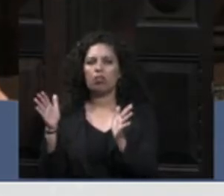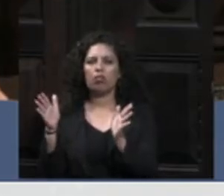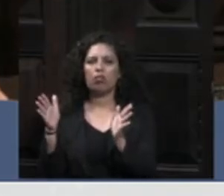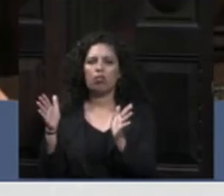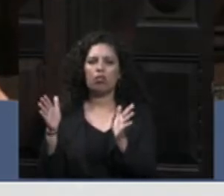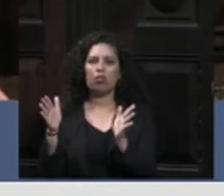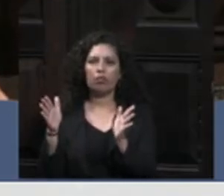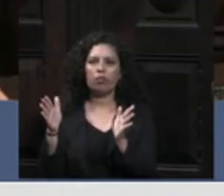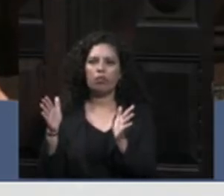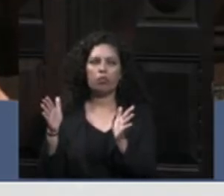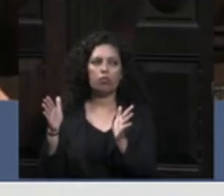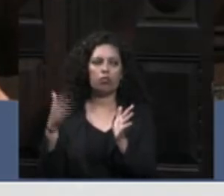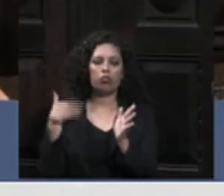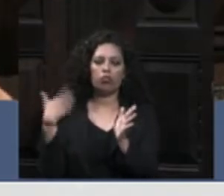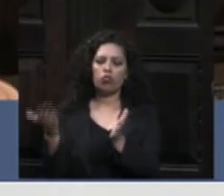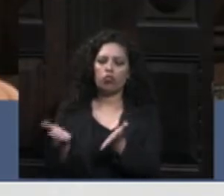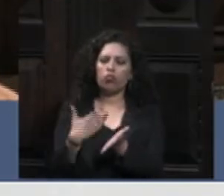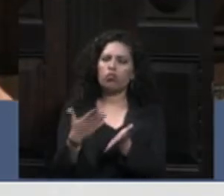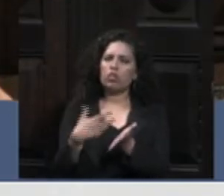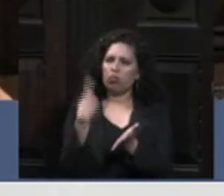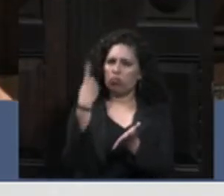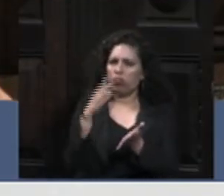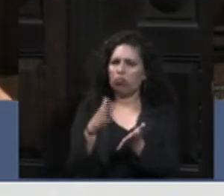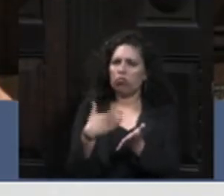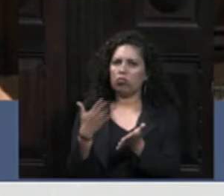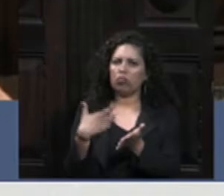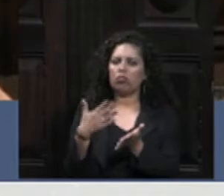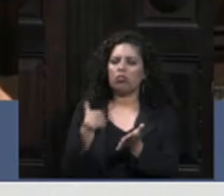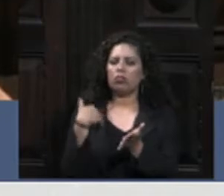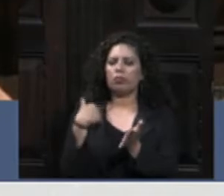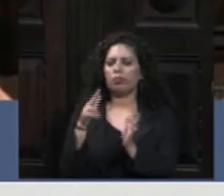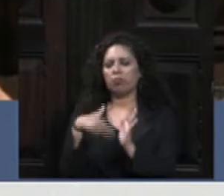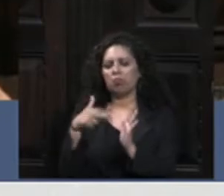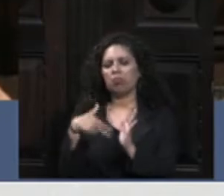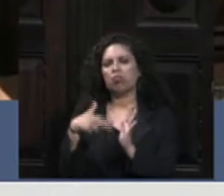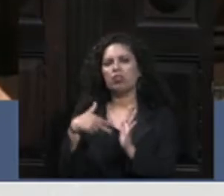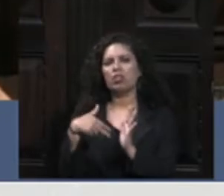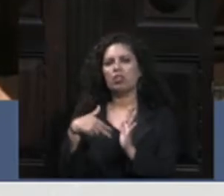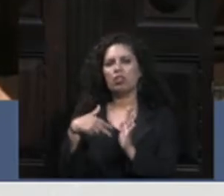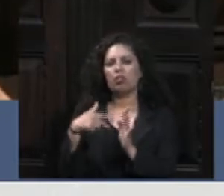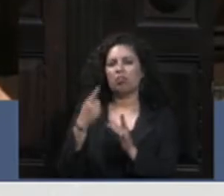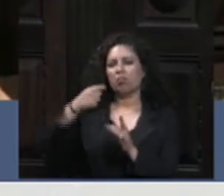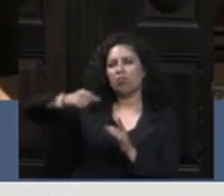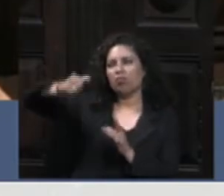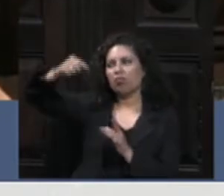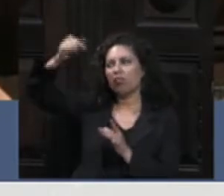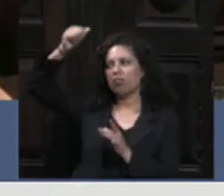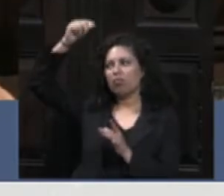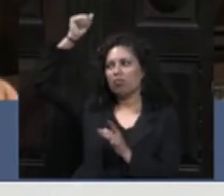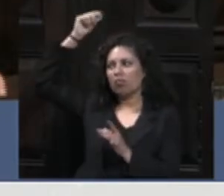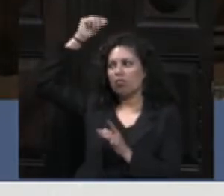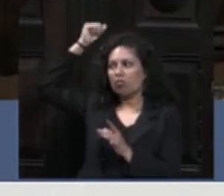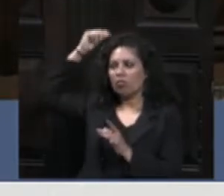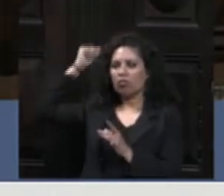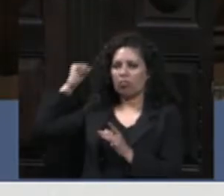de um livro que li há décadas atrás